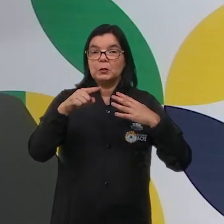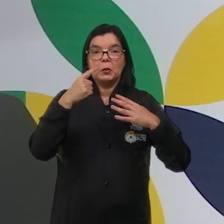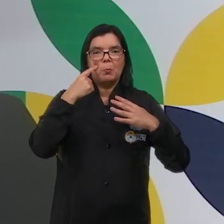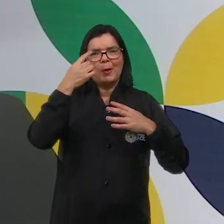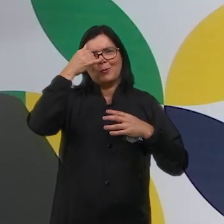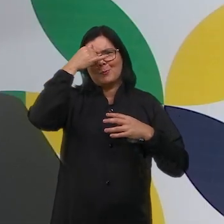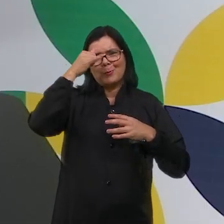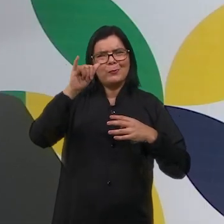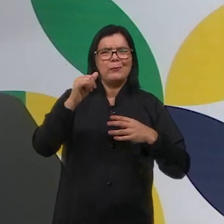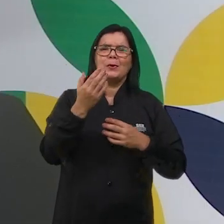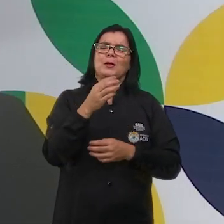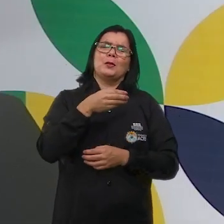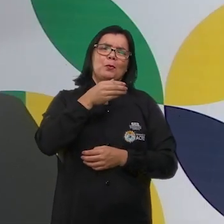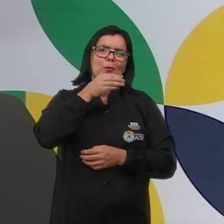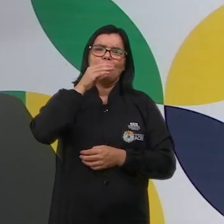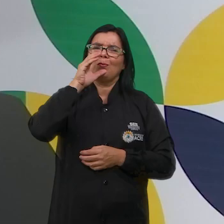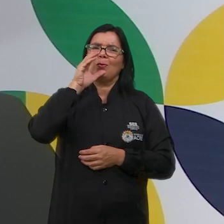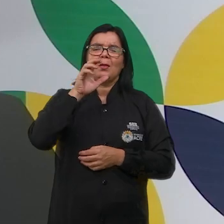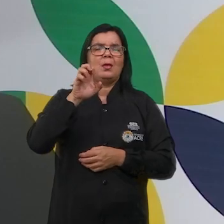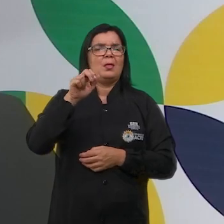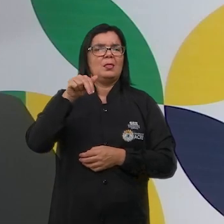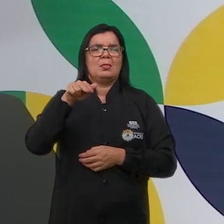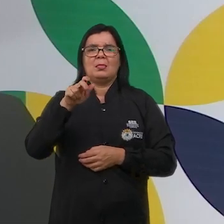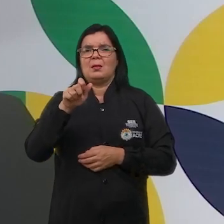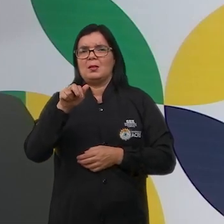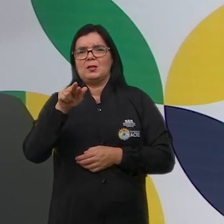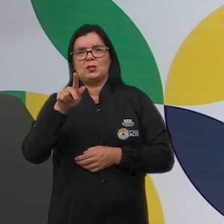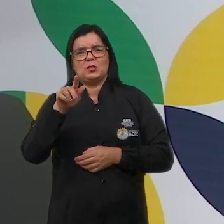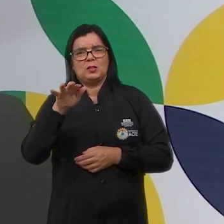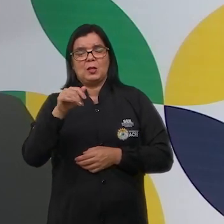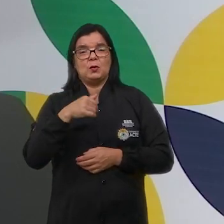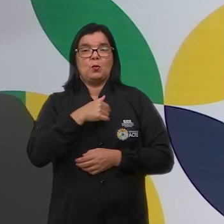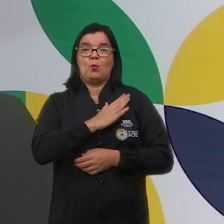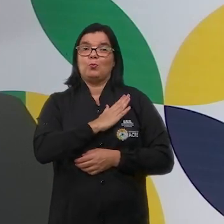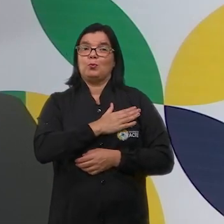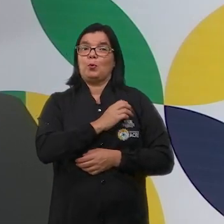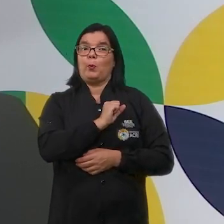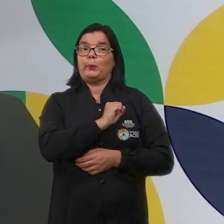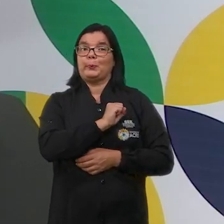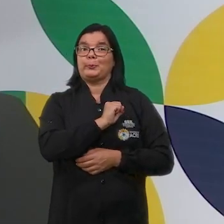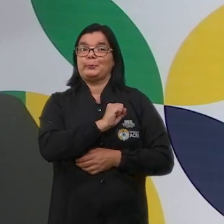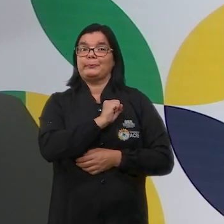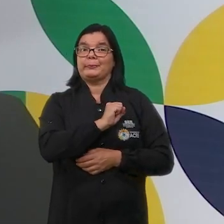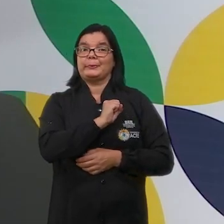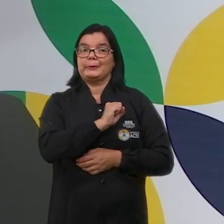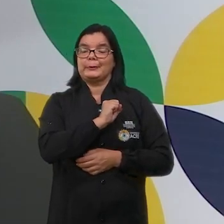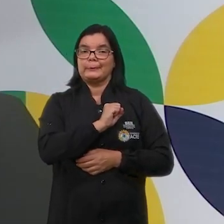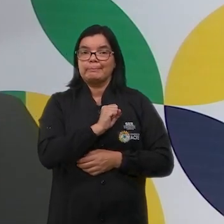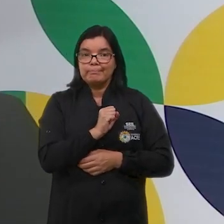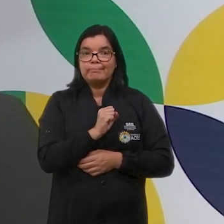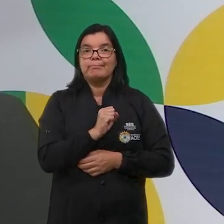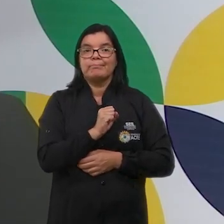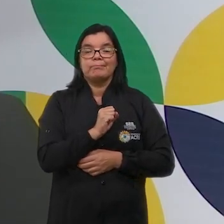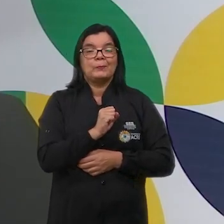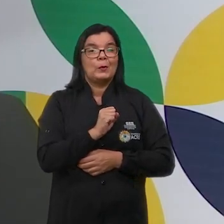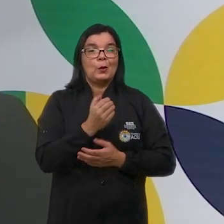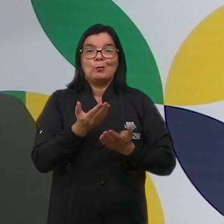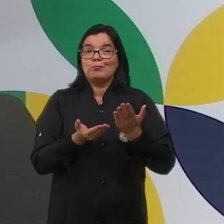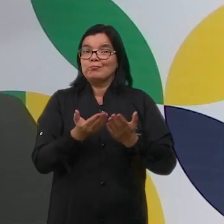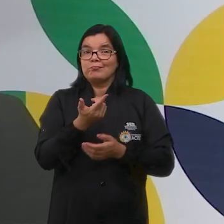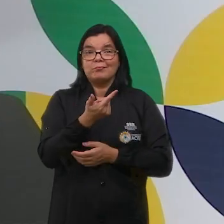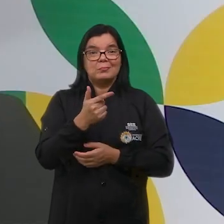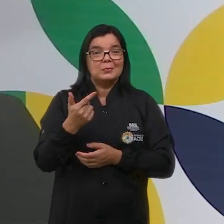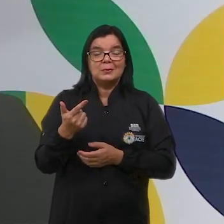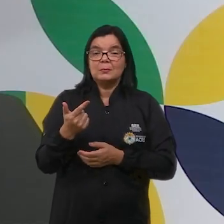de tomar energético, 15 anos, coração ali, ó, bombando, não tem nem equilíbrio,